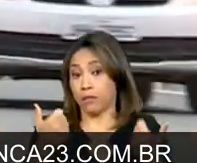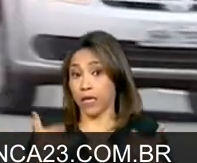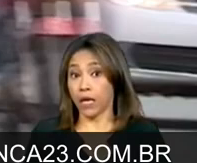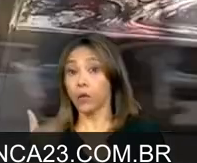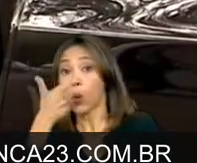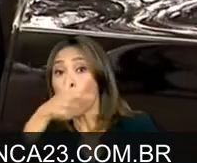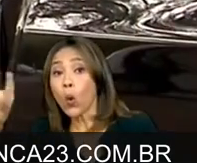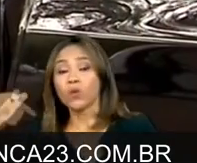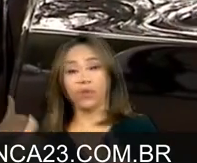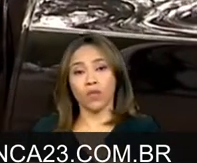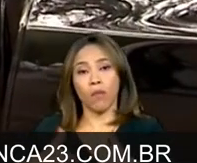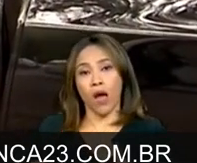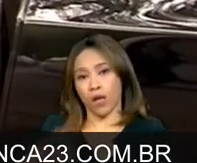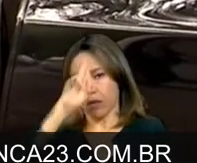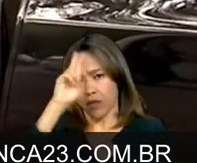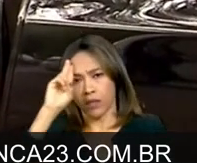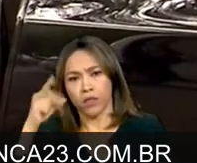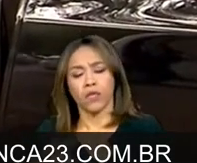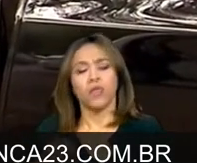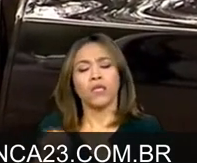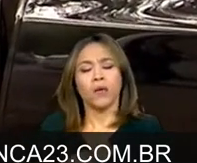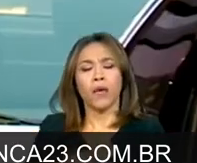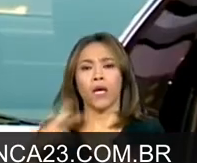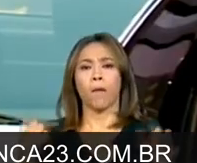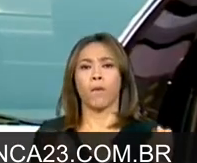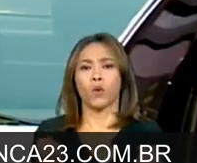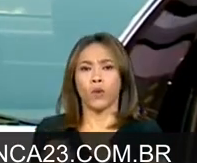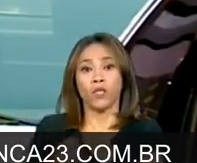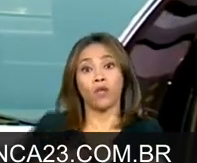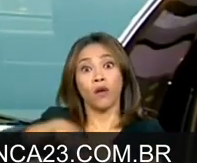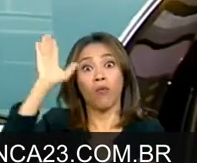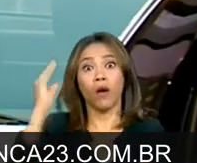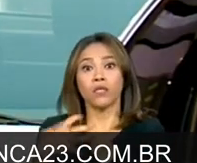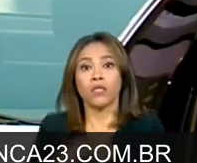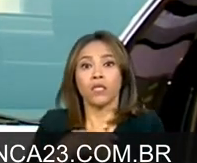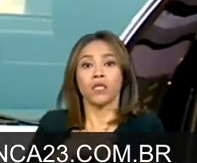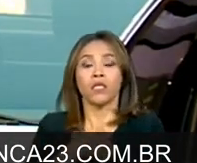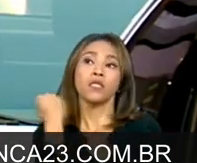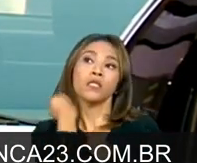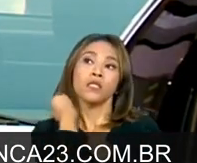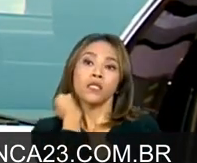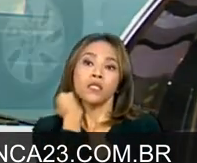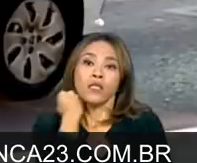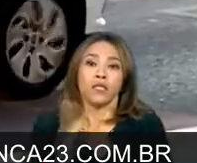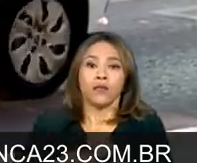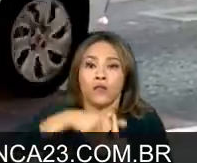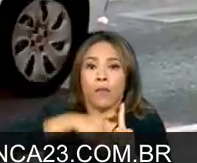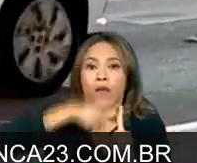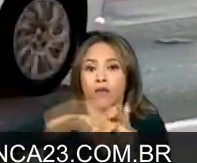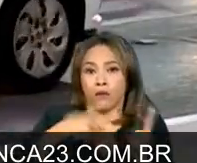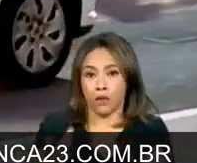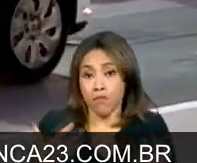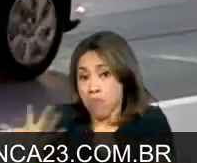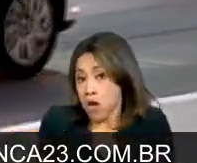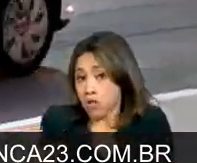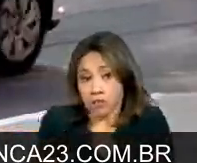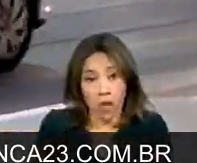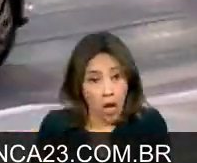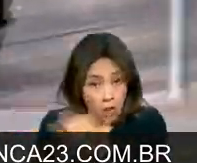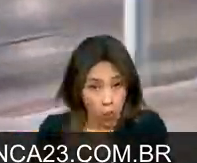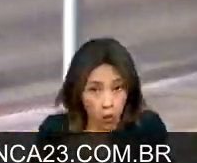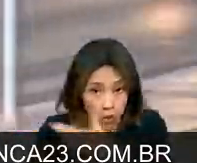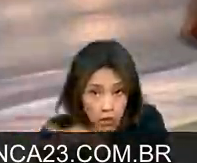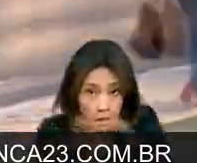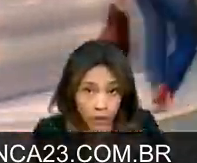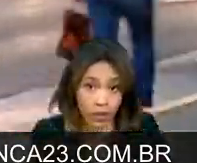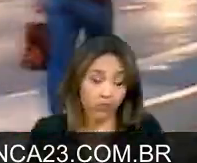entregadores de aplicativos e motoristas, são os dos mais prejudicados pelo estresse térmico, mas geralmente não contam com o apoio das empresas. Por